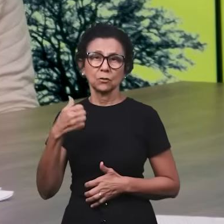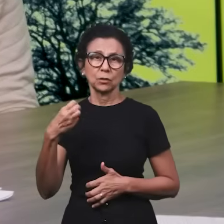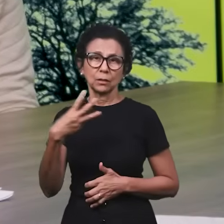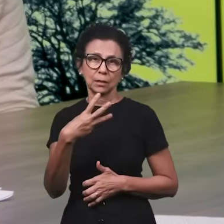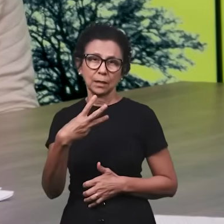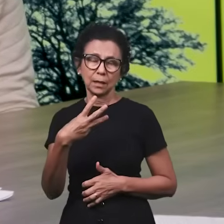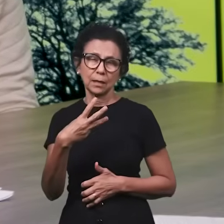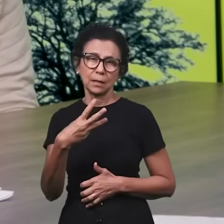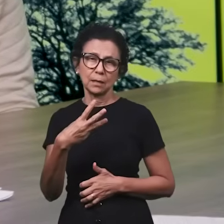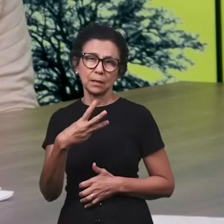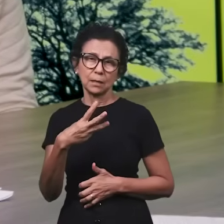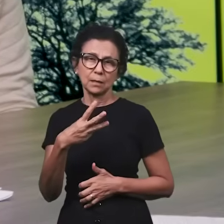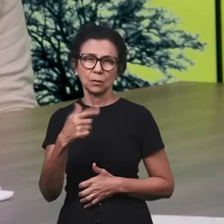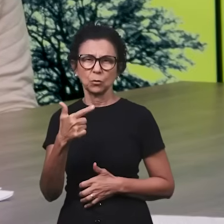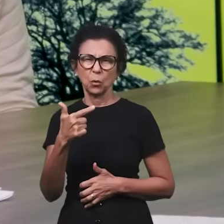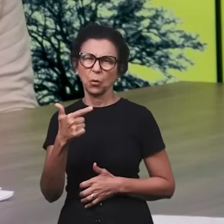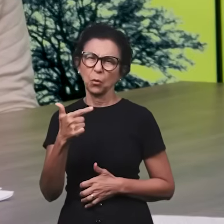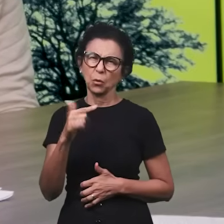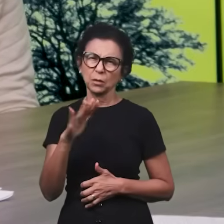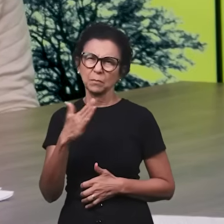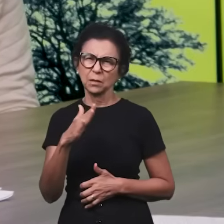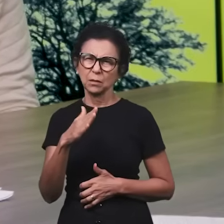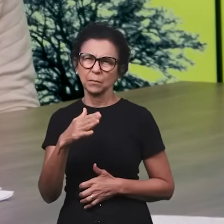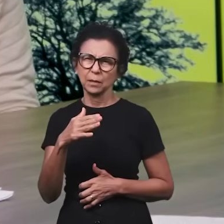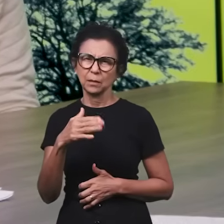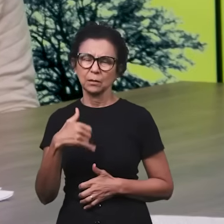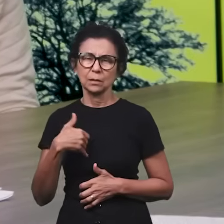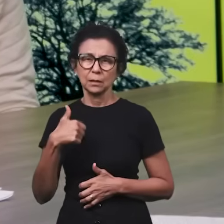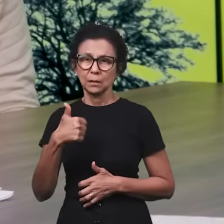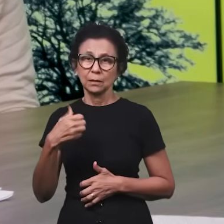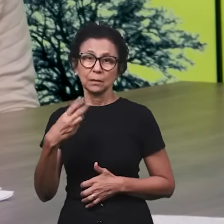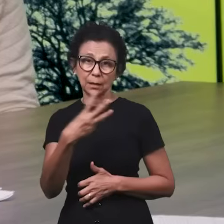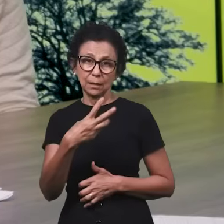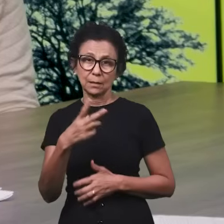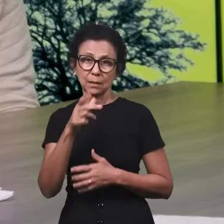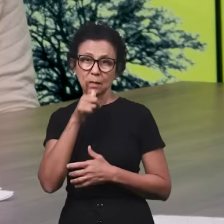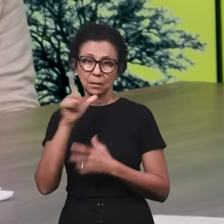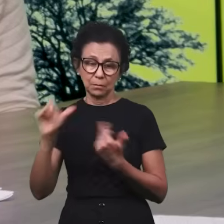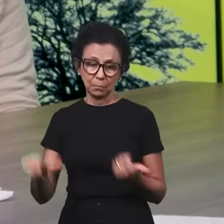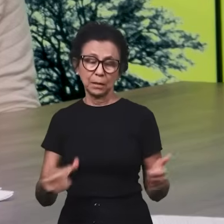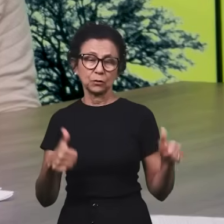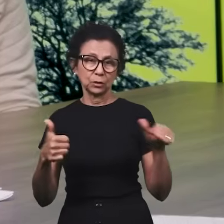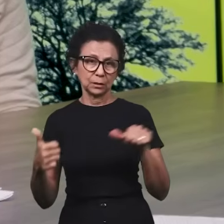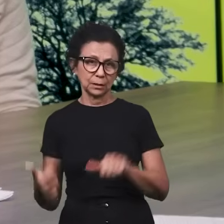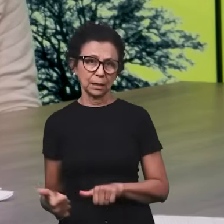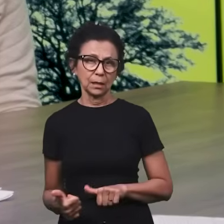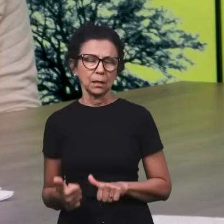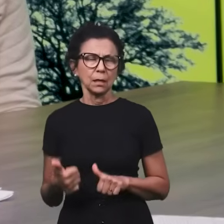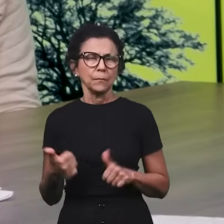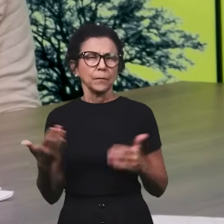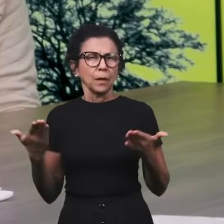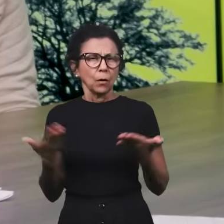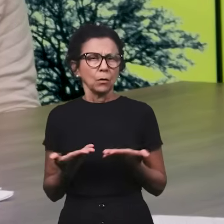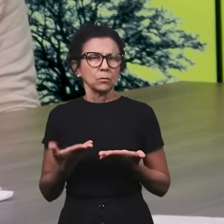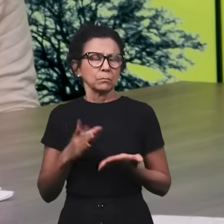eu batizei com 13 anos, 12 para 13 anos. Ainda hoje nós temos, né, um